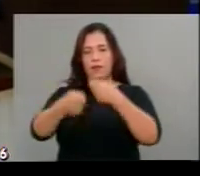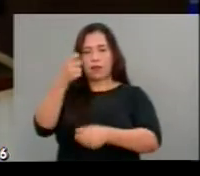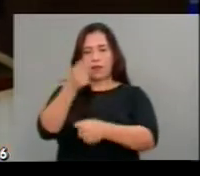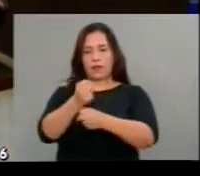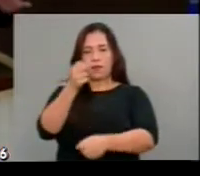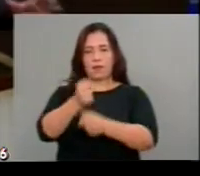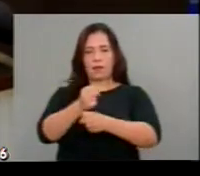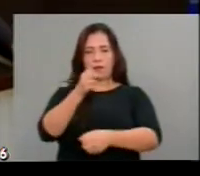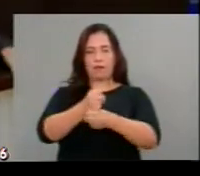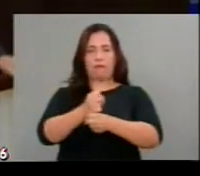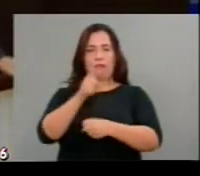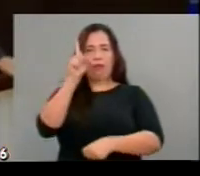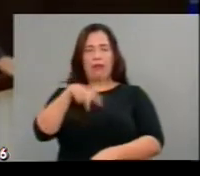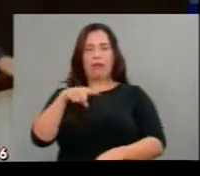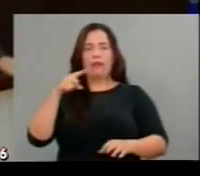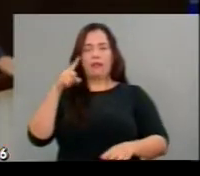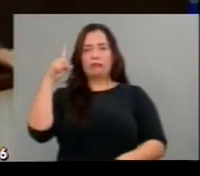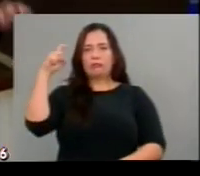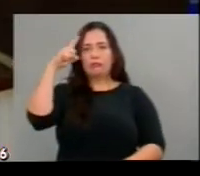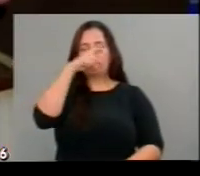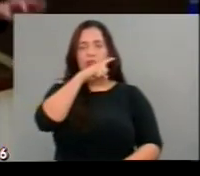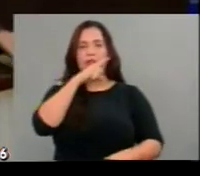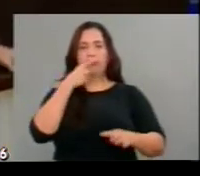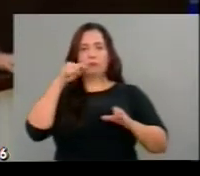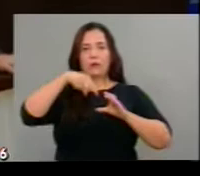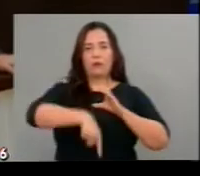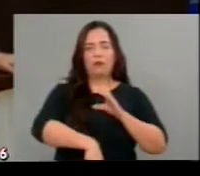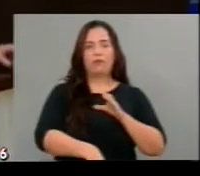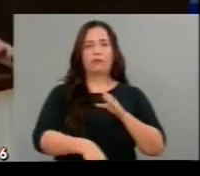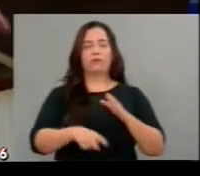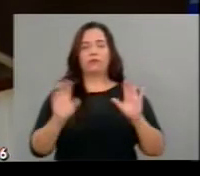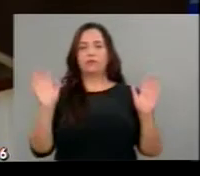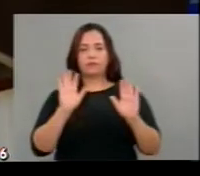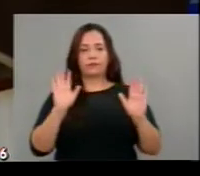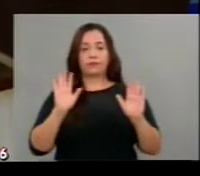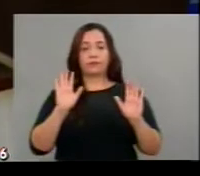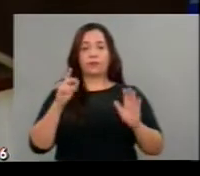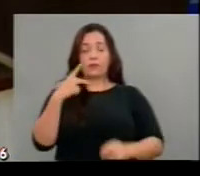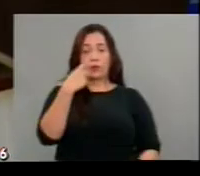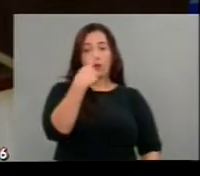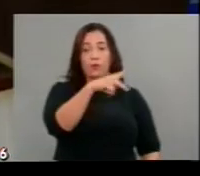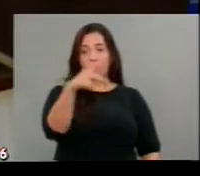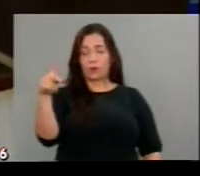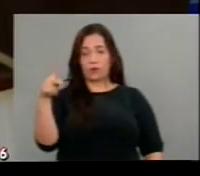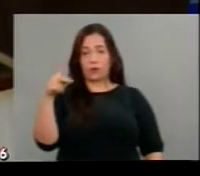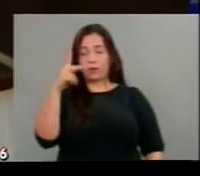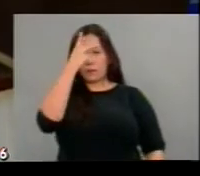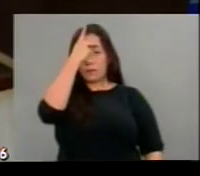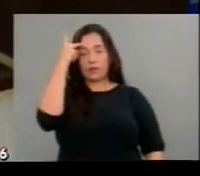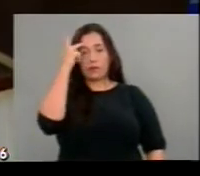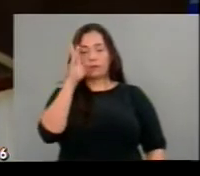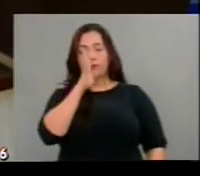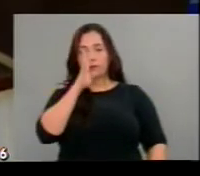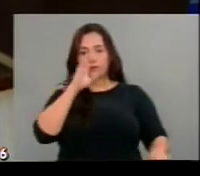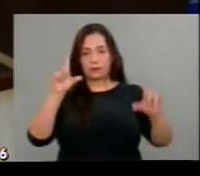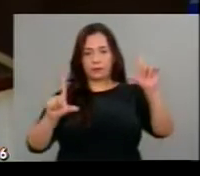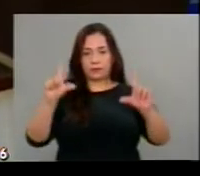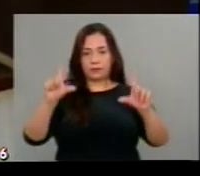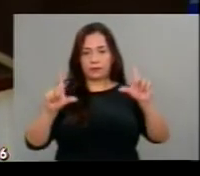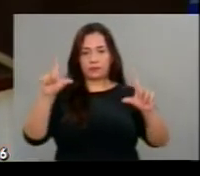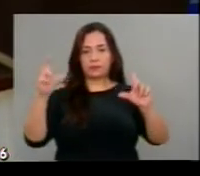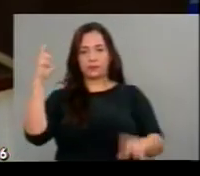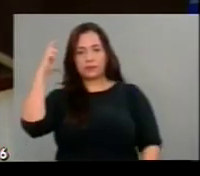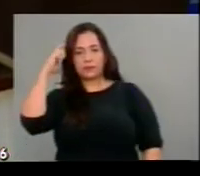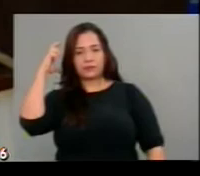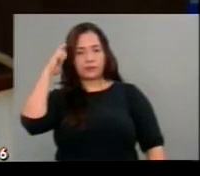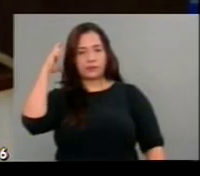temas técnicos demais. Ao contrário, a sua vida, você que está me ouvindo em casa agora, na